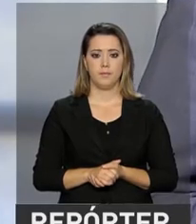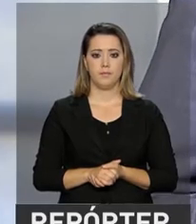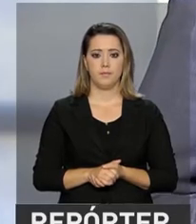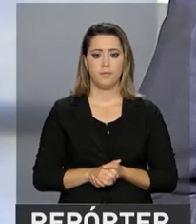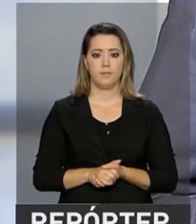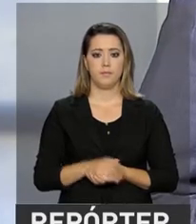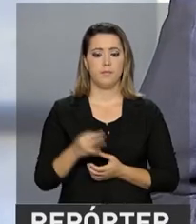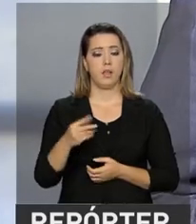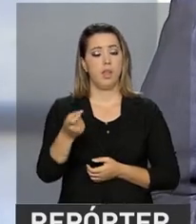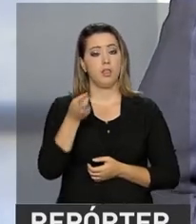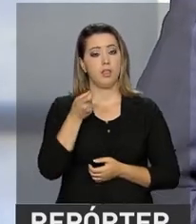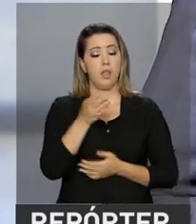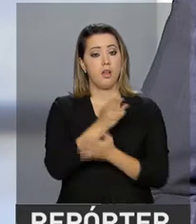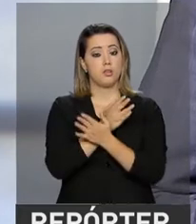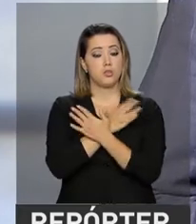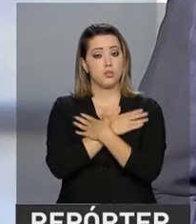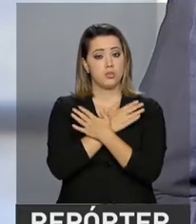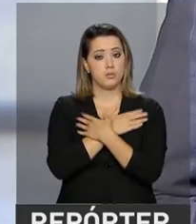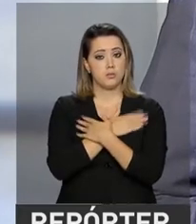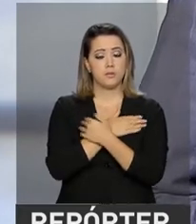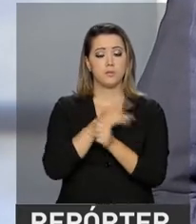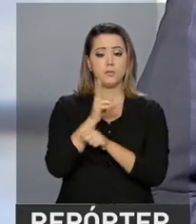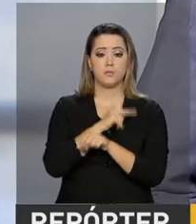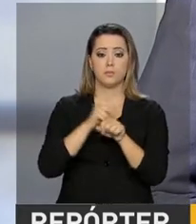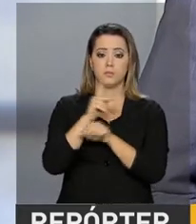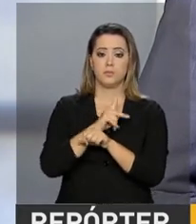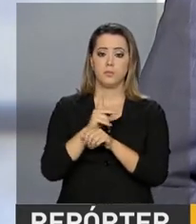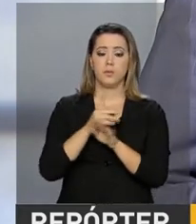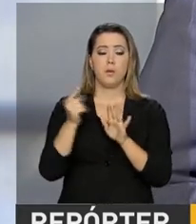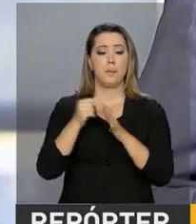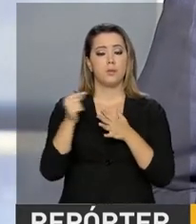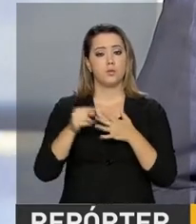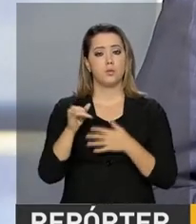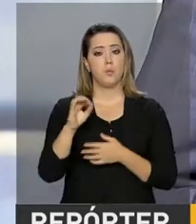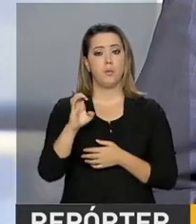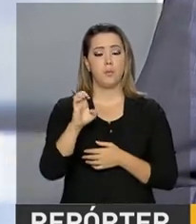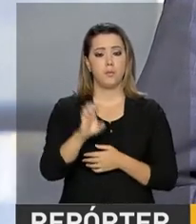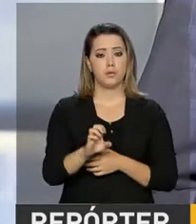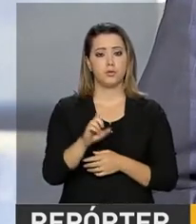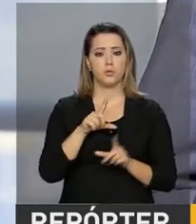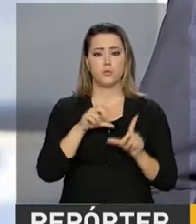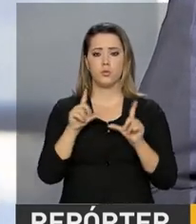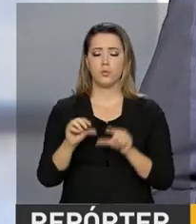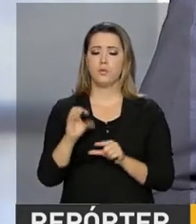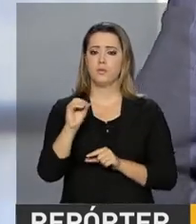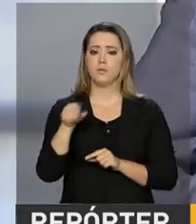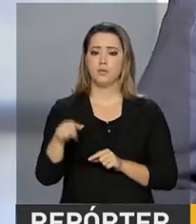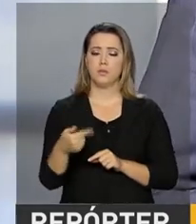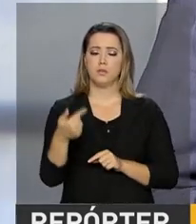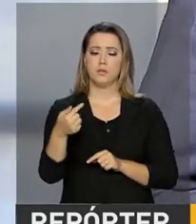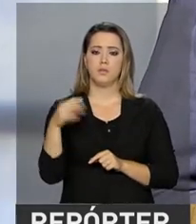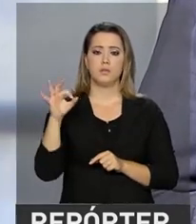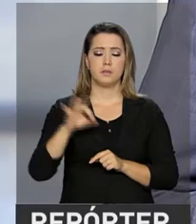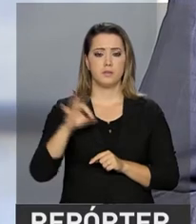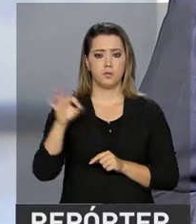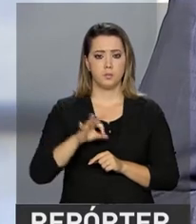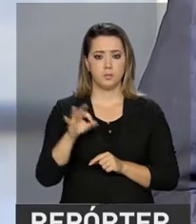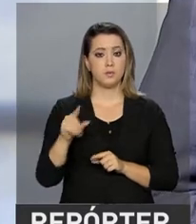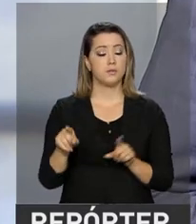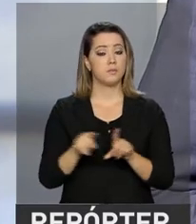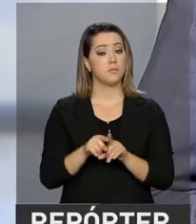desocupação que é o desemprego no país medido pelo ibge é caiu 0,7 ponto percentual